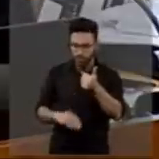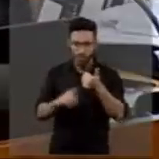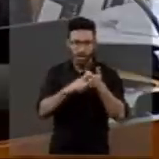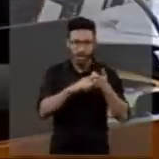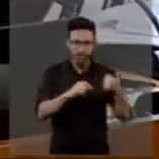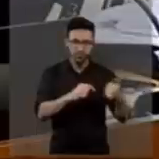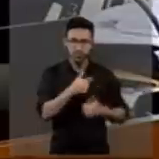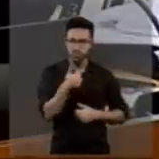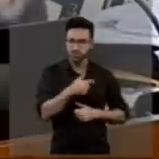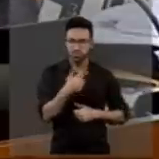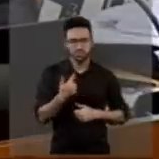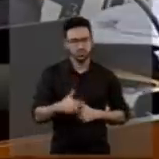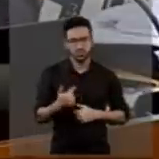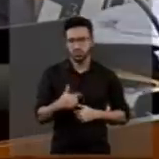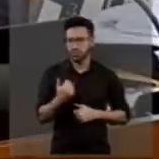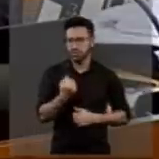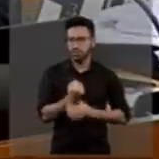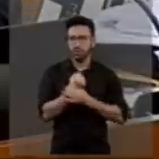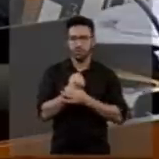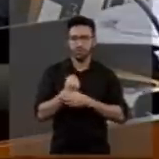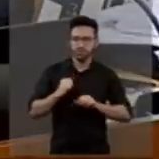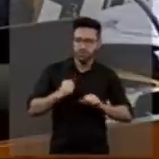aqui é confisco, aqui é isso aqui.